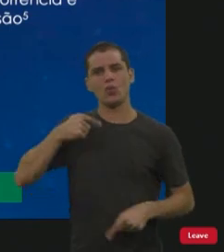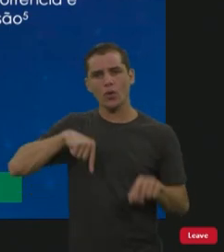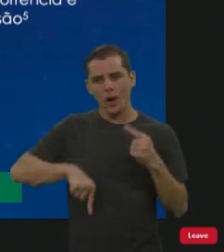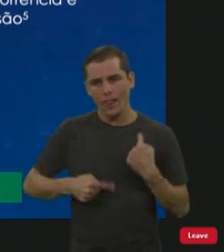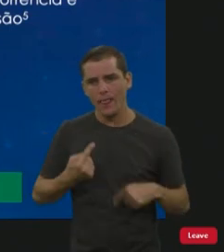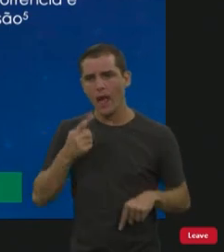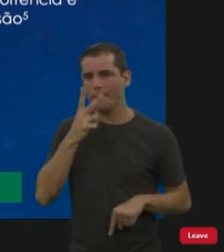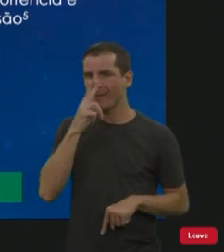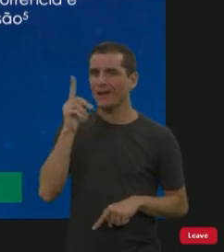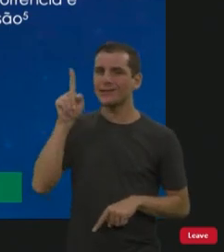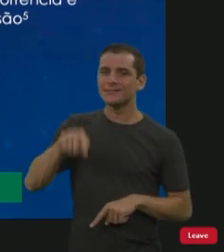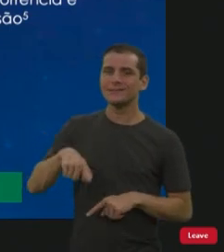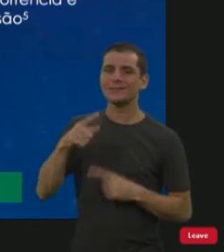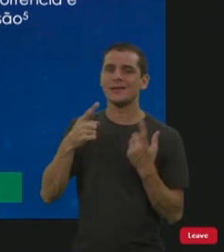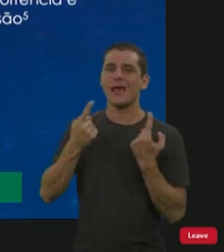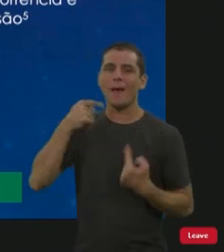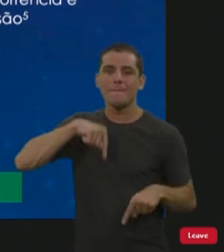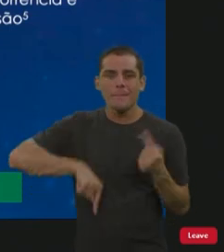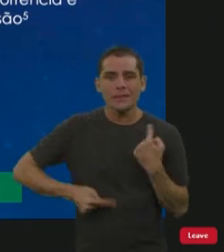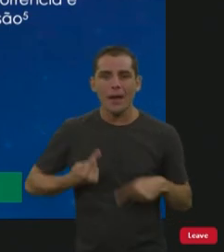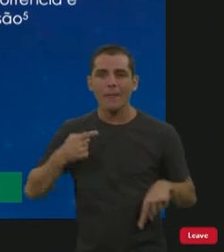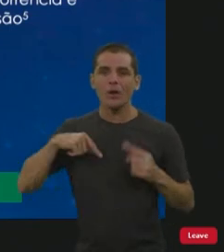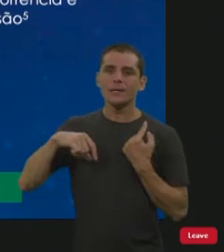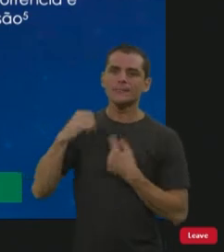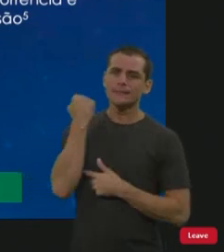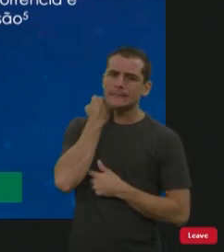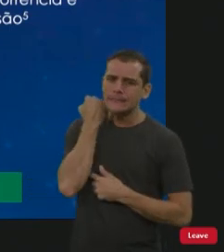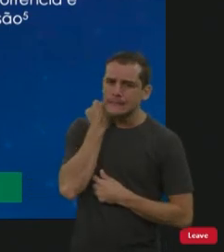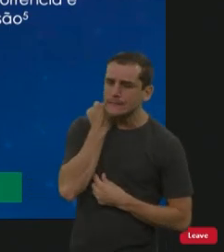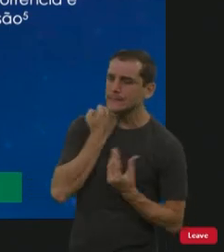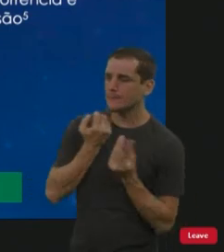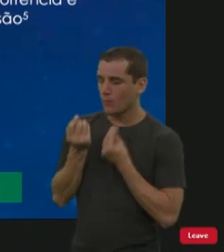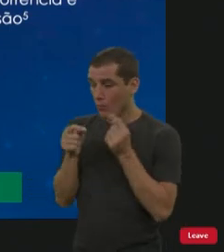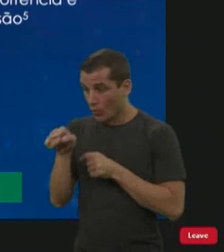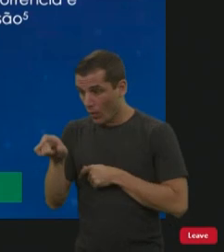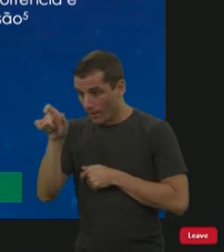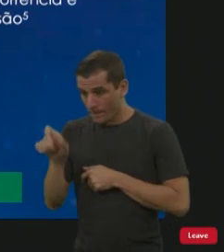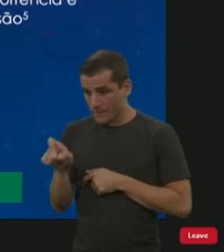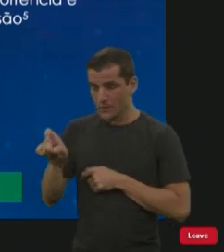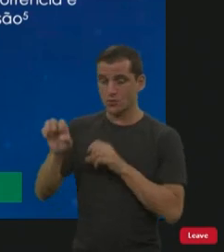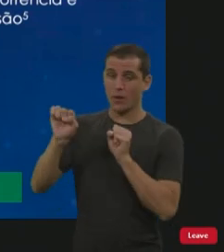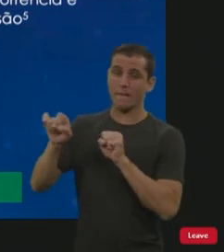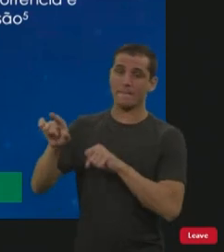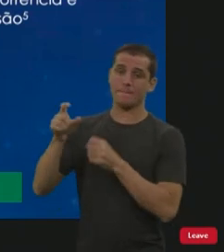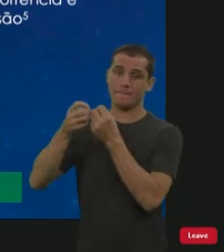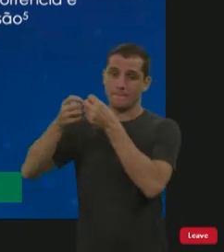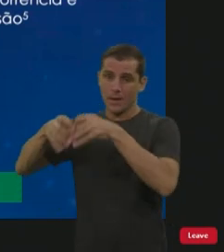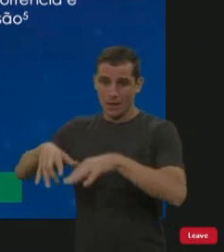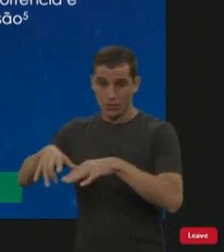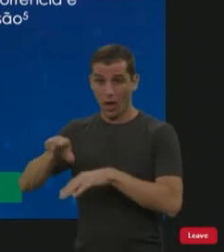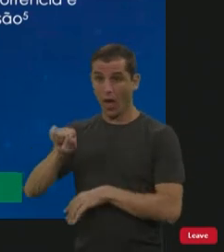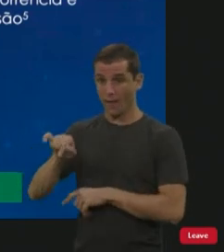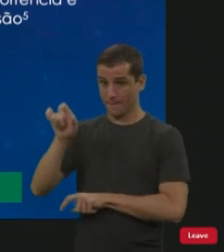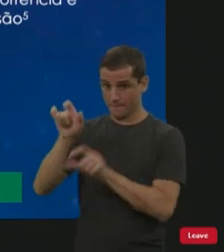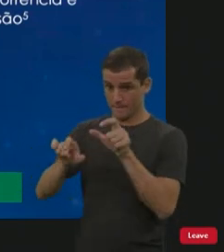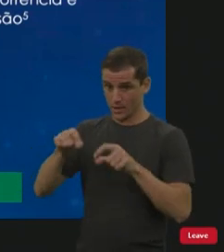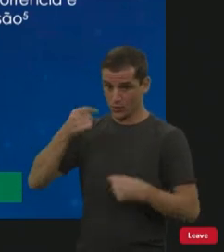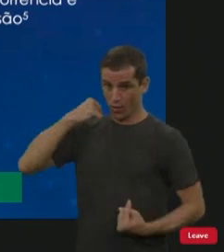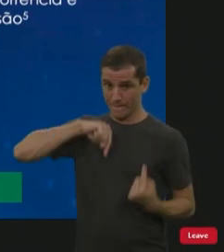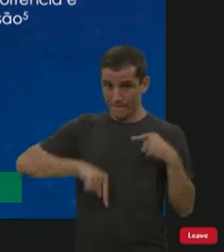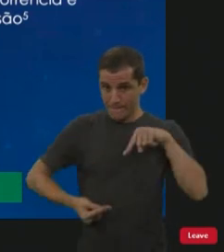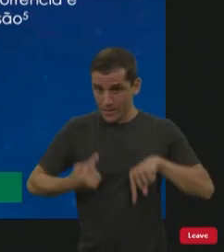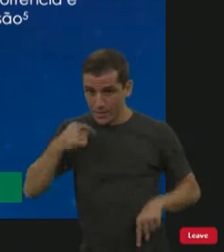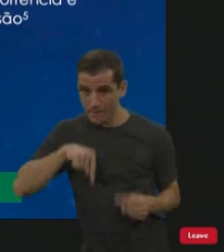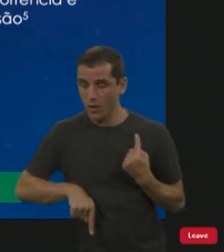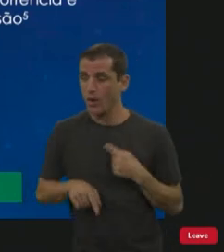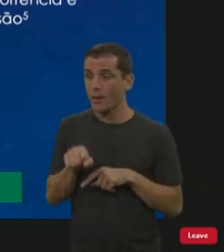gente demanda mais do metabolismo nos períodos infecciosos, e esses pacientes que têm doenças metabólicas, quando estão